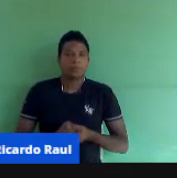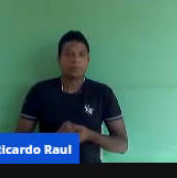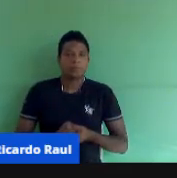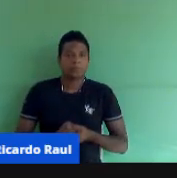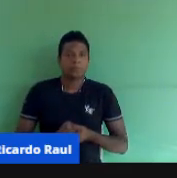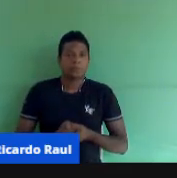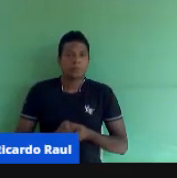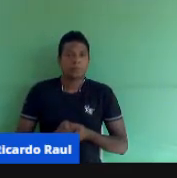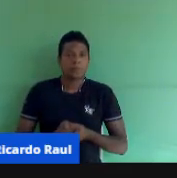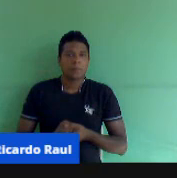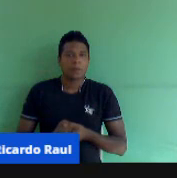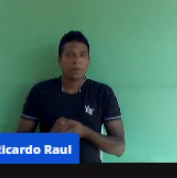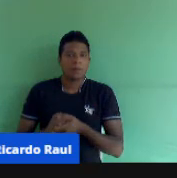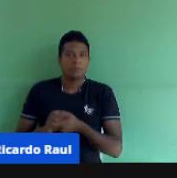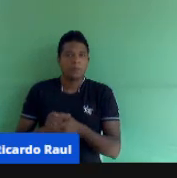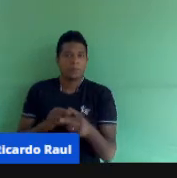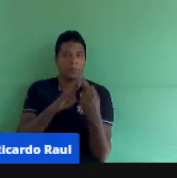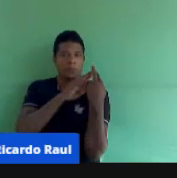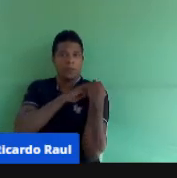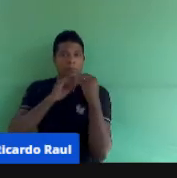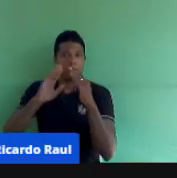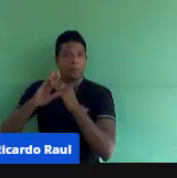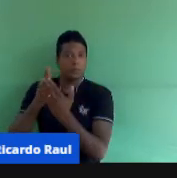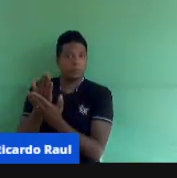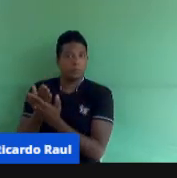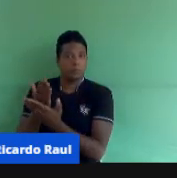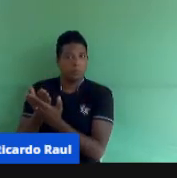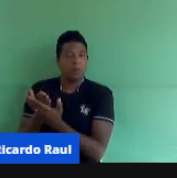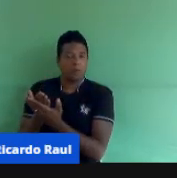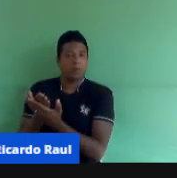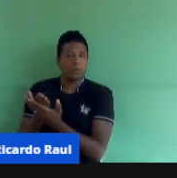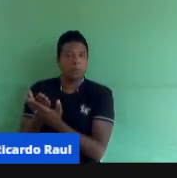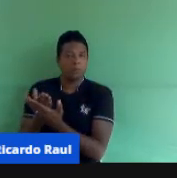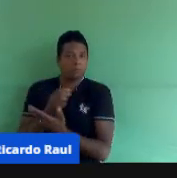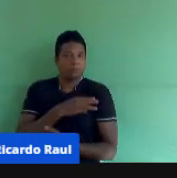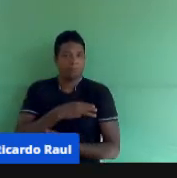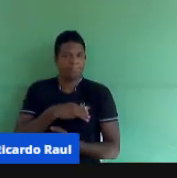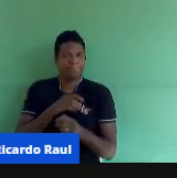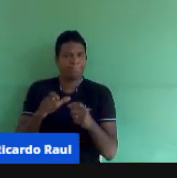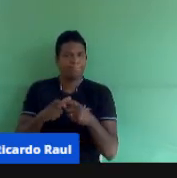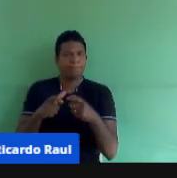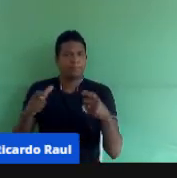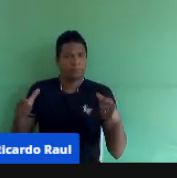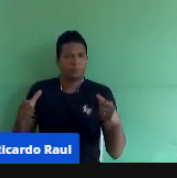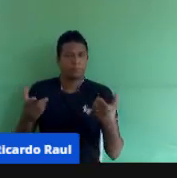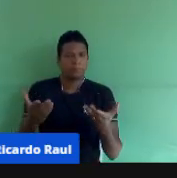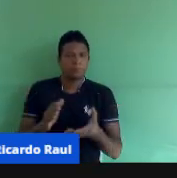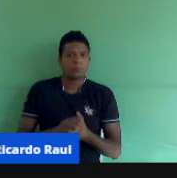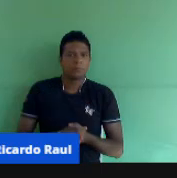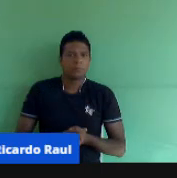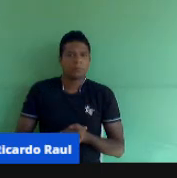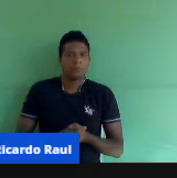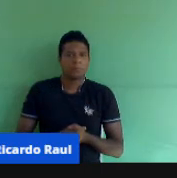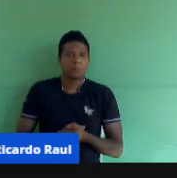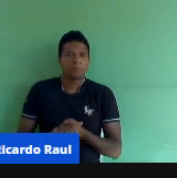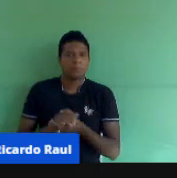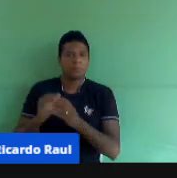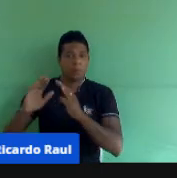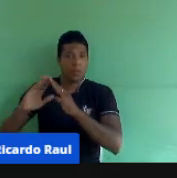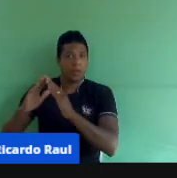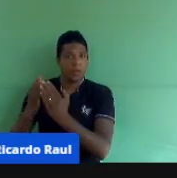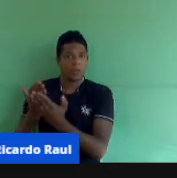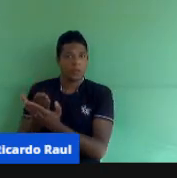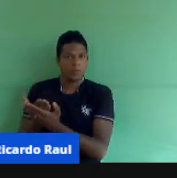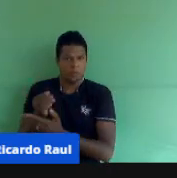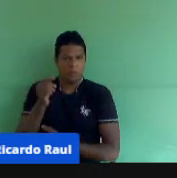para a escola, né, uma missão muito grande, assim, vamos supor assim, a escola, ela vai